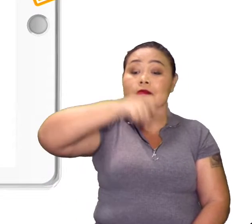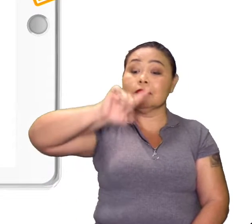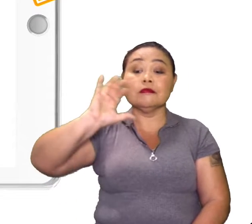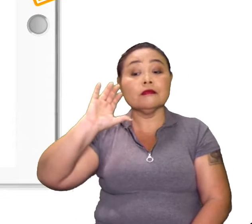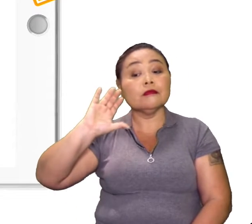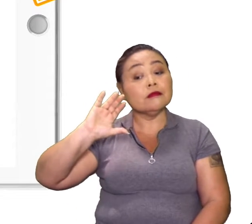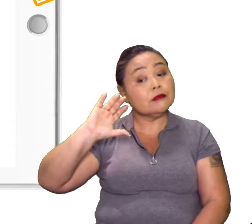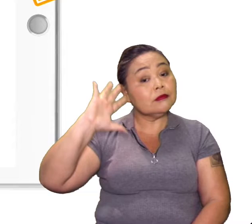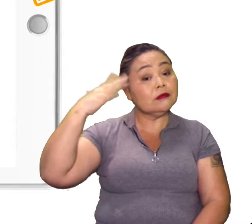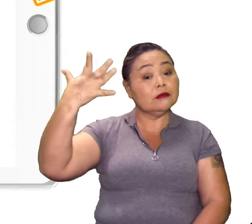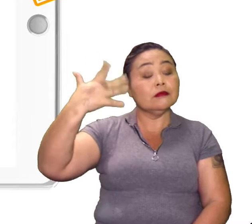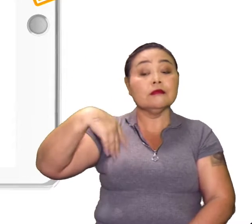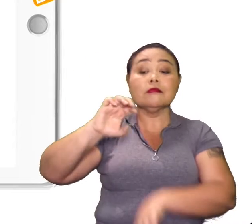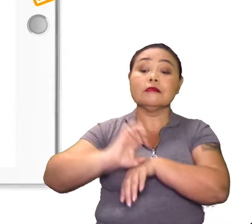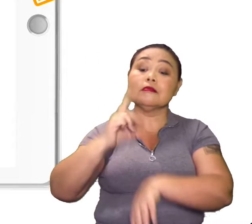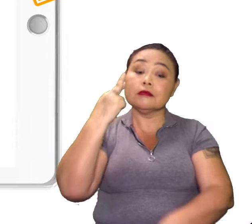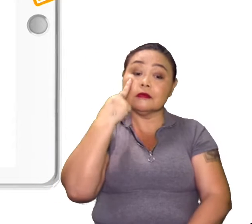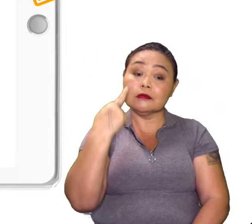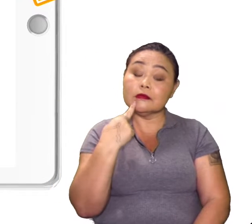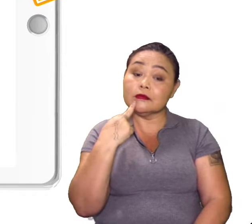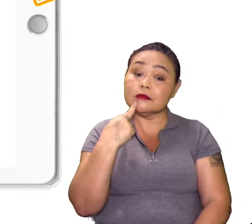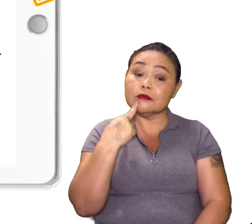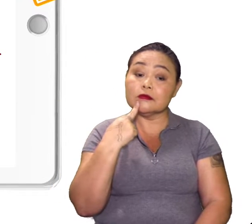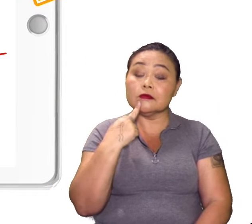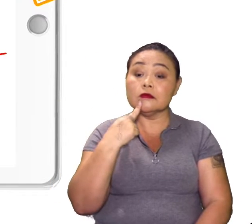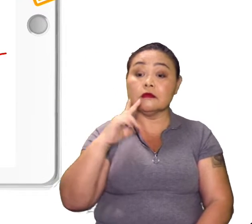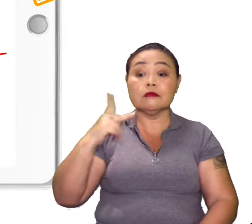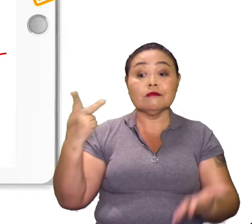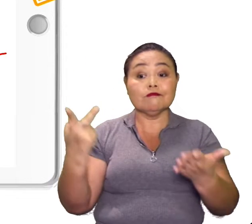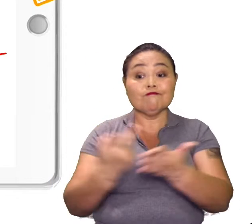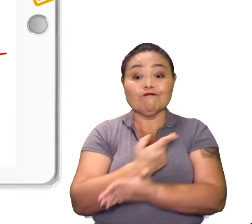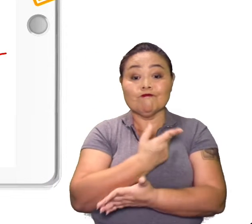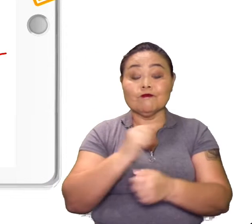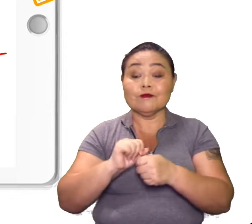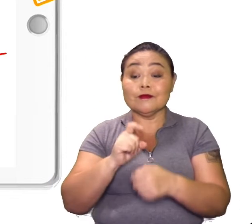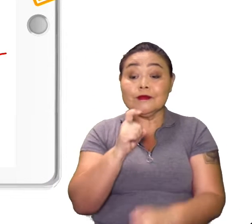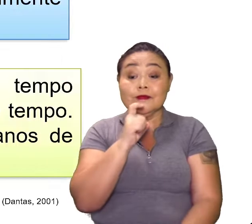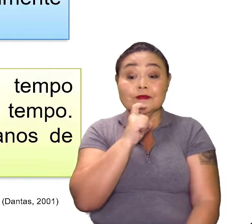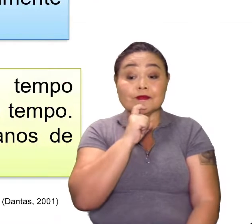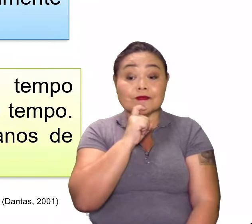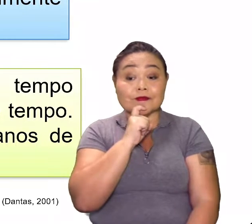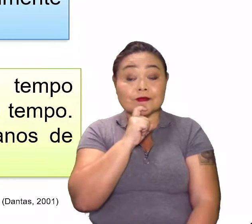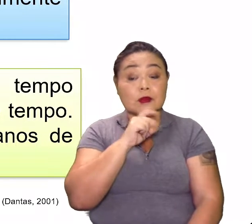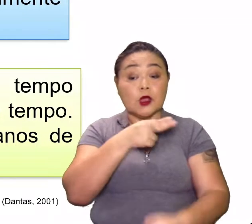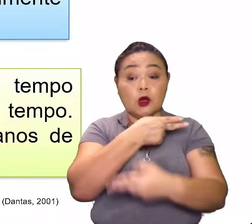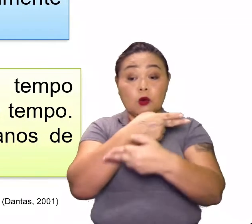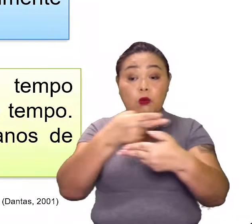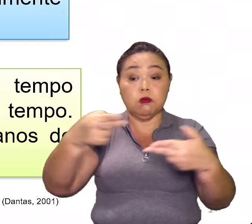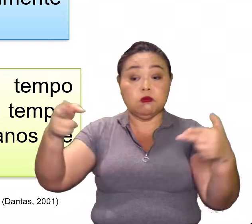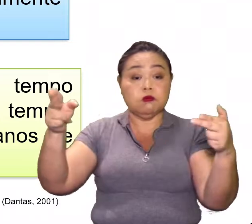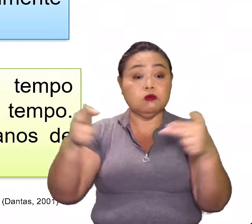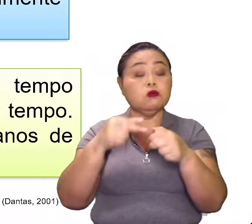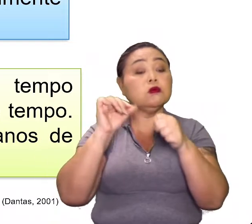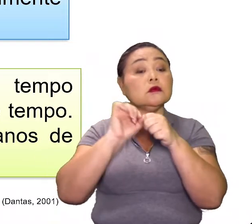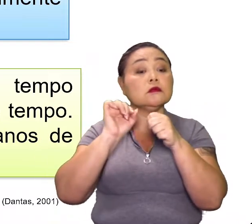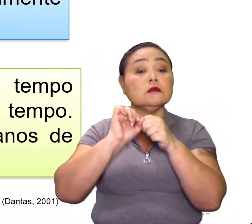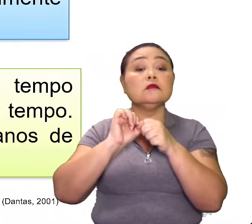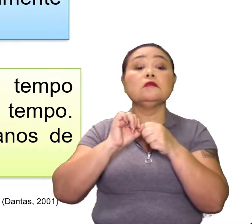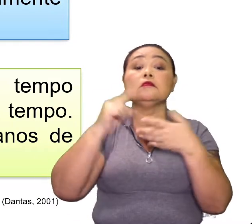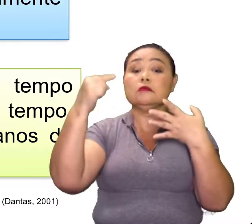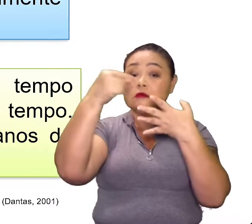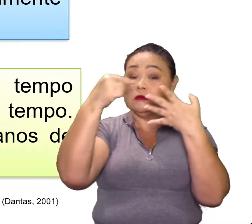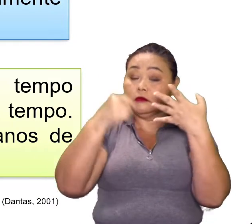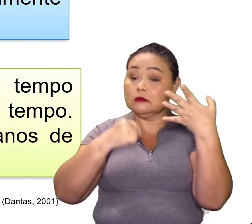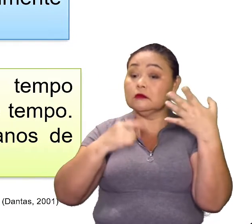variação climática no estado de Rondônia, sobre o fenômeno friagem. Aspectos climáticos de